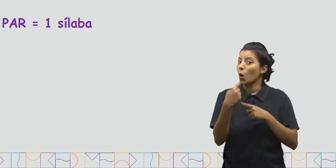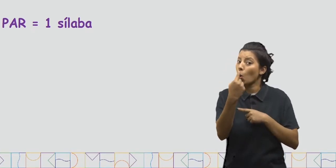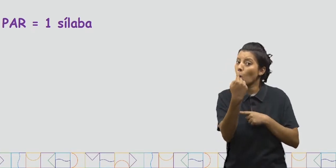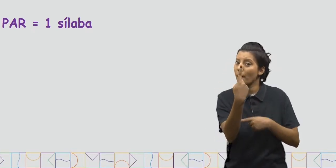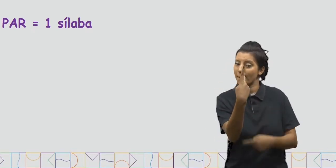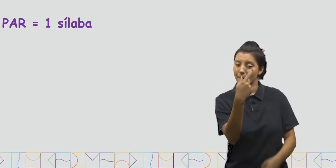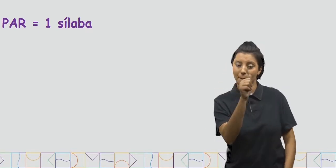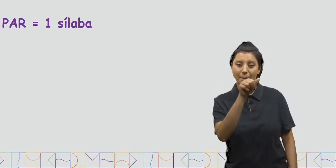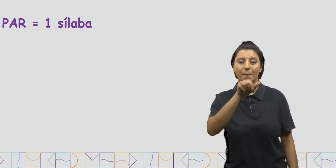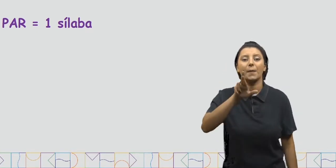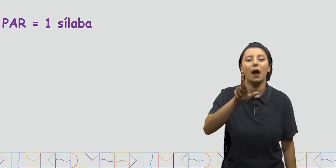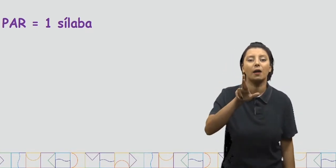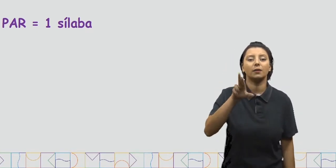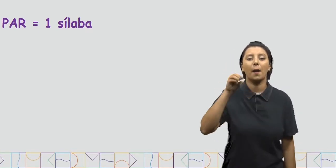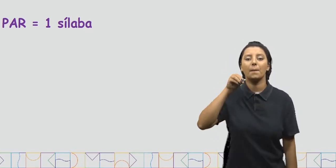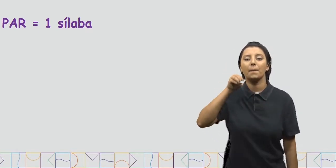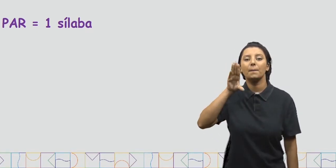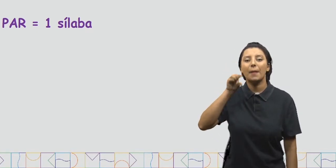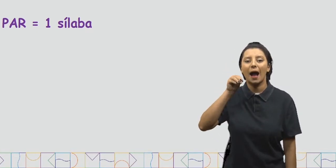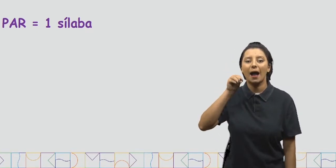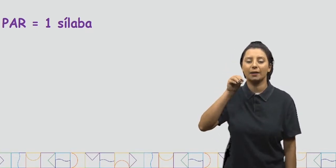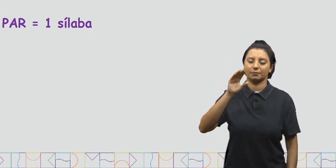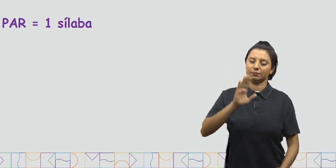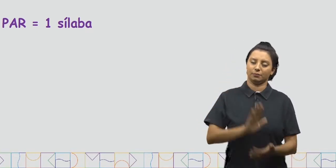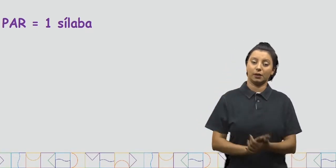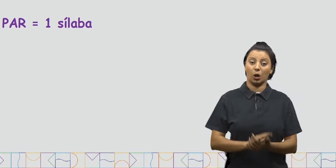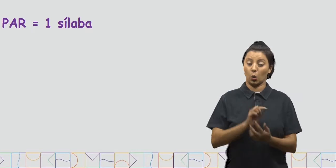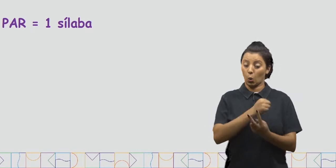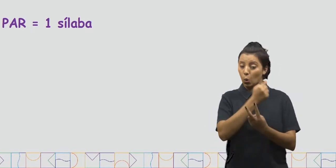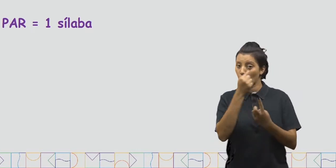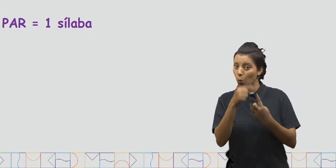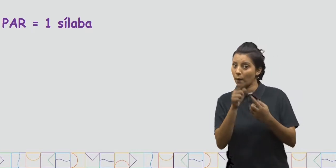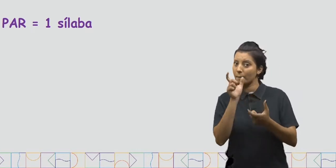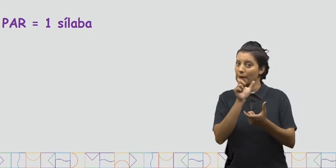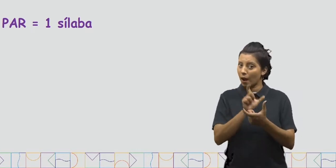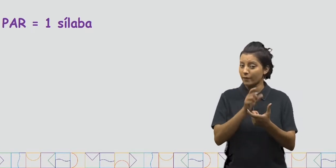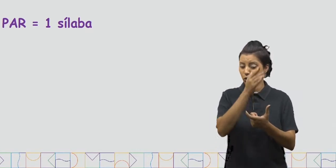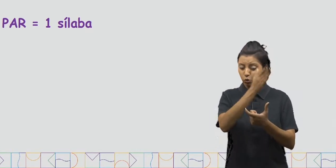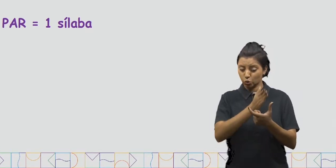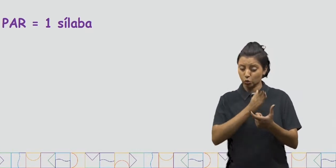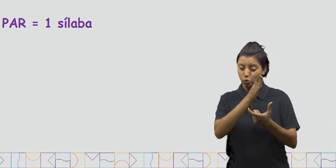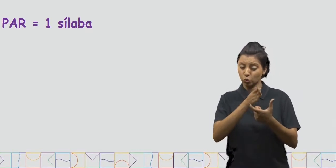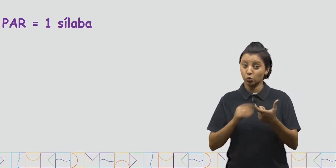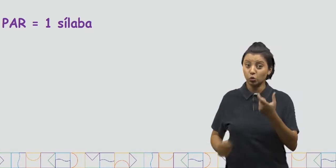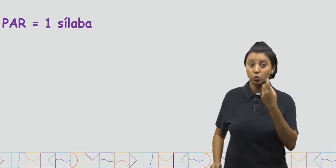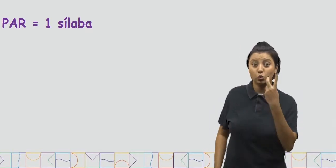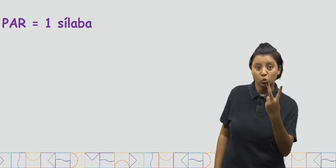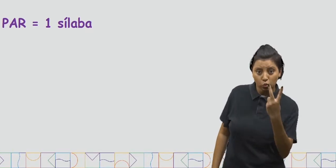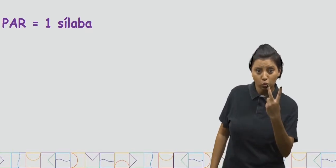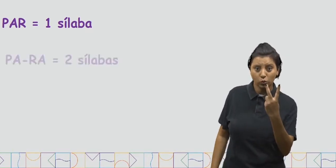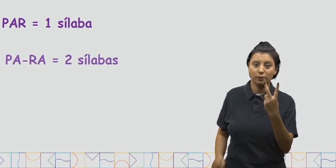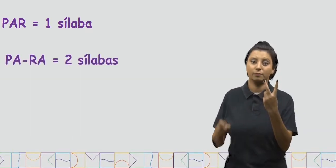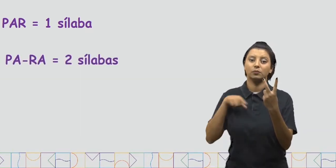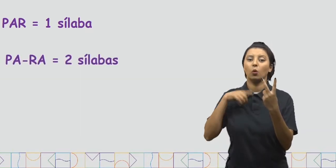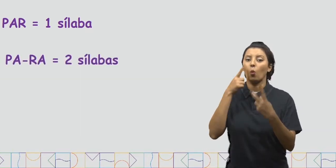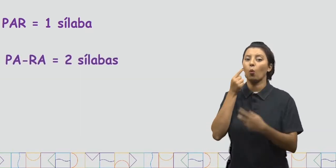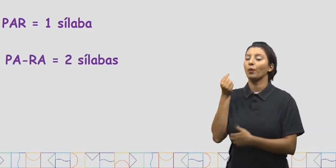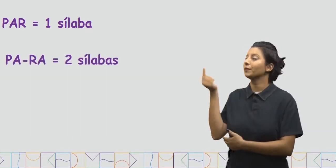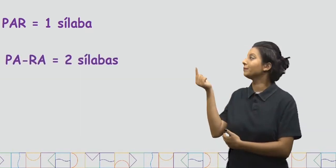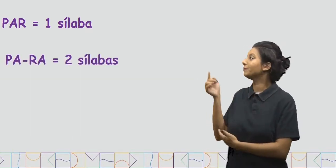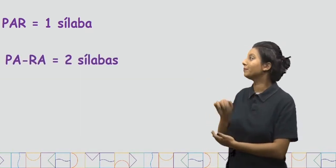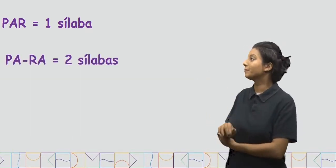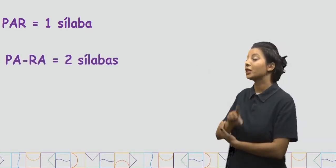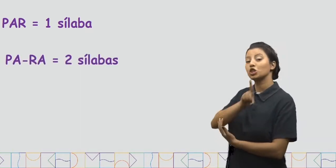possui uma. Agora, quando temos uma palavra com 2 sílabas, ela é classificada como